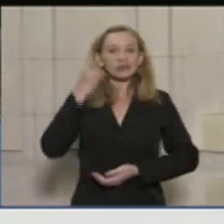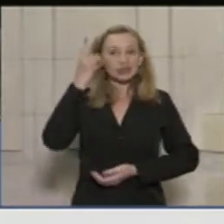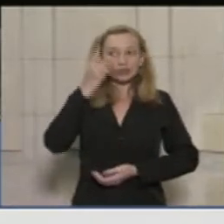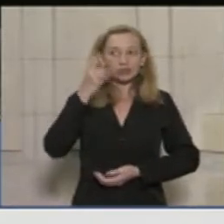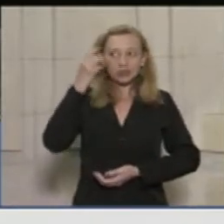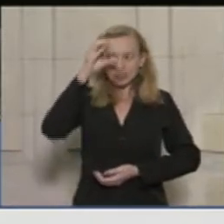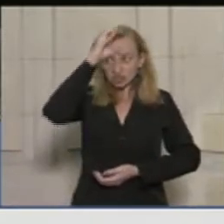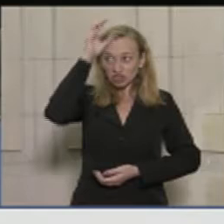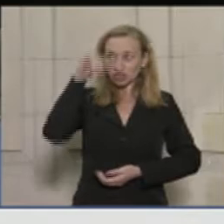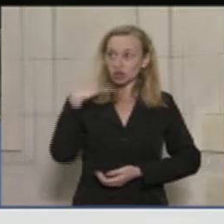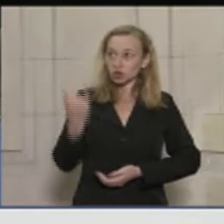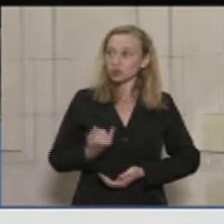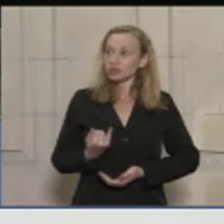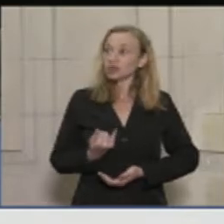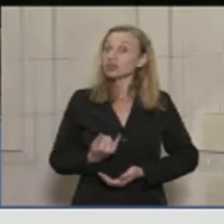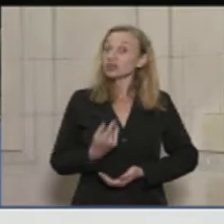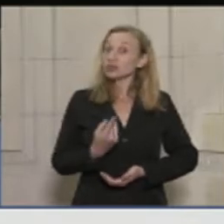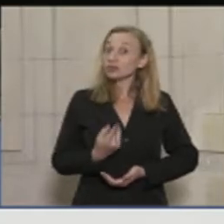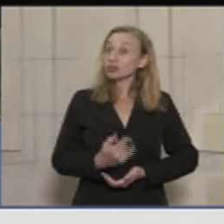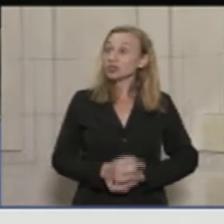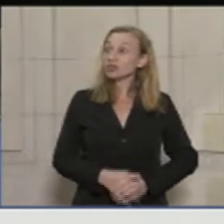Ju.